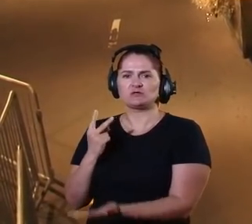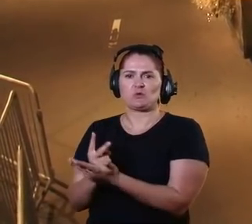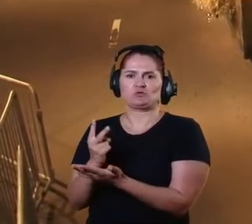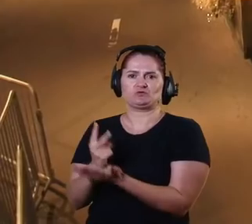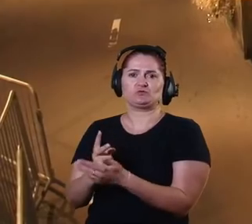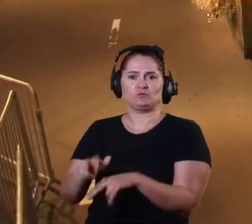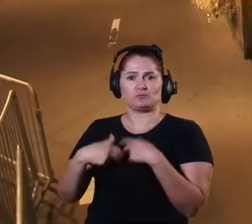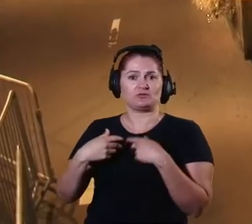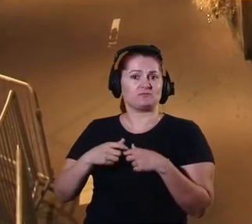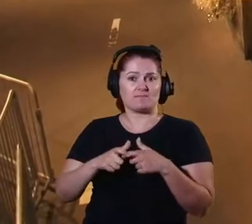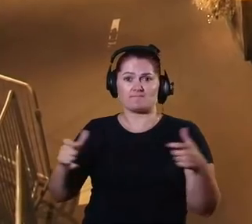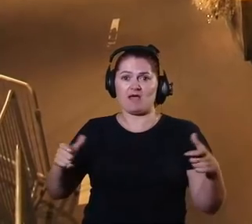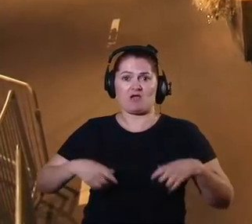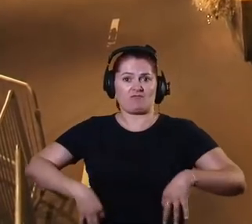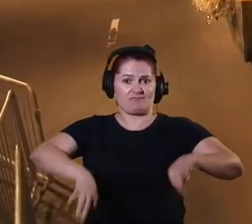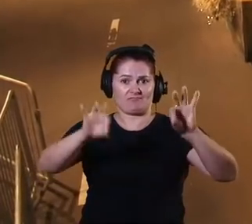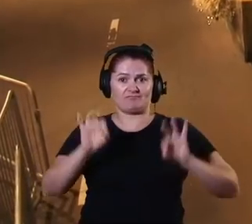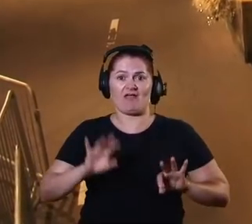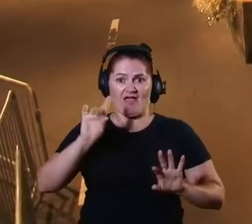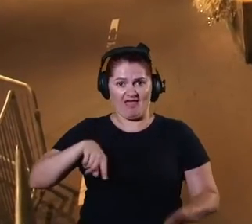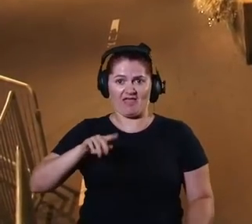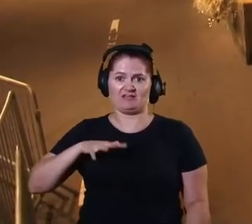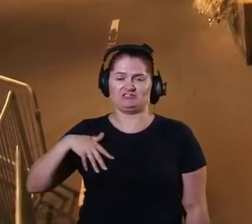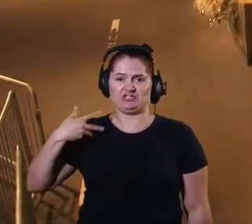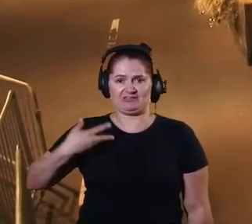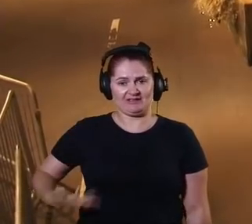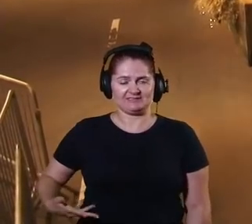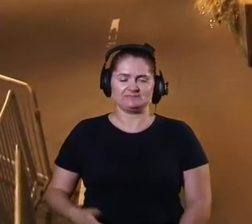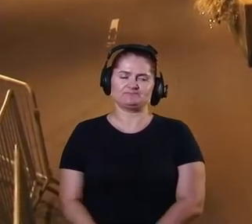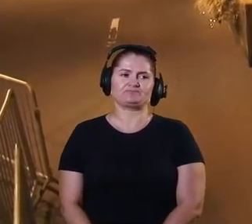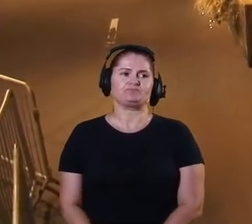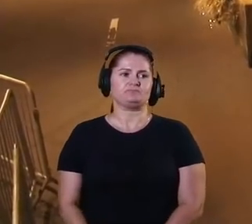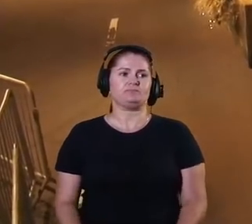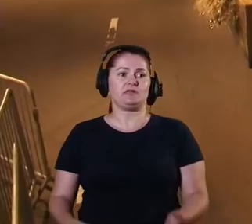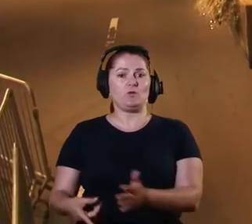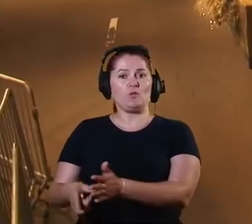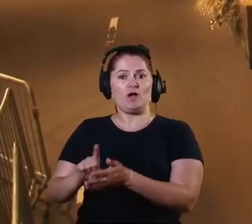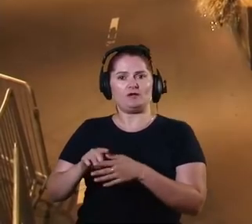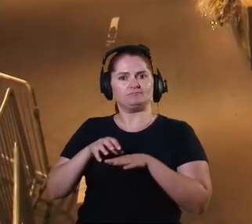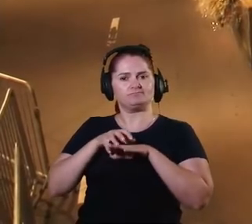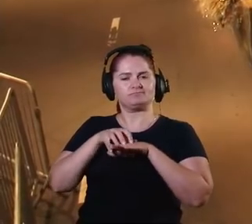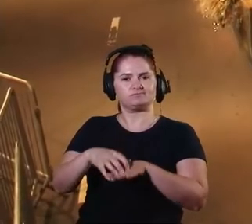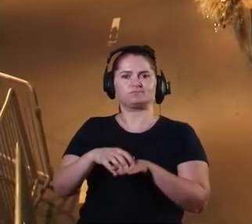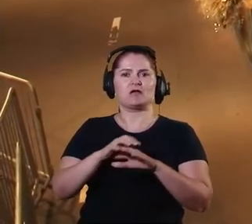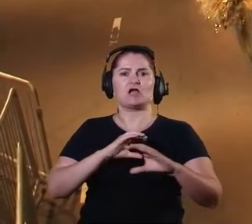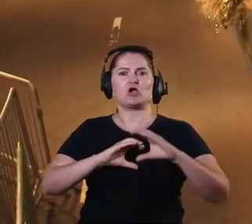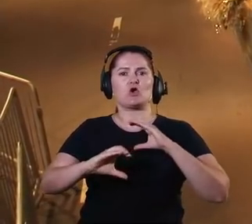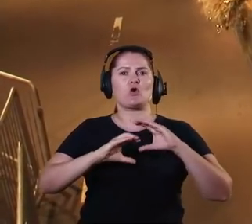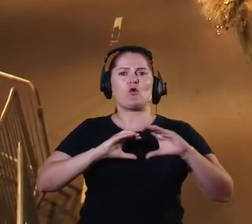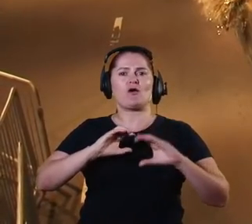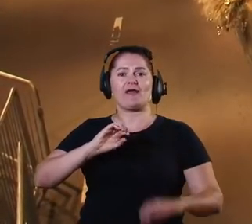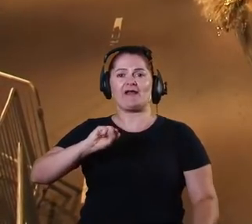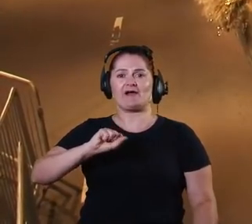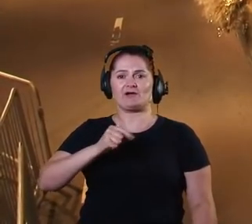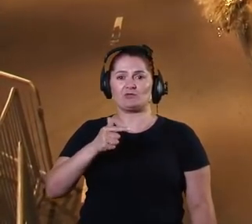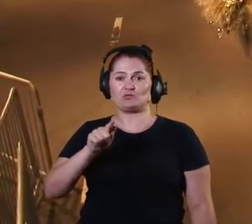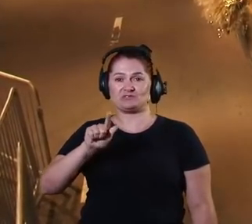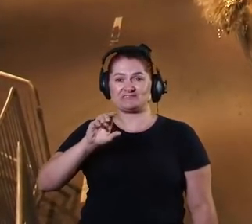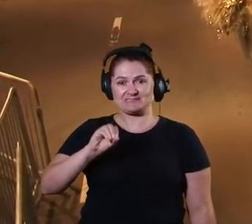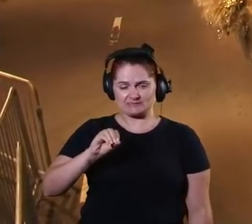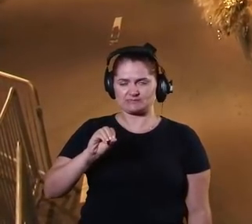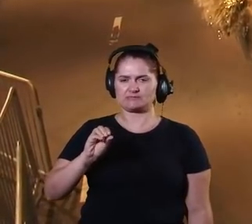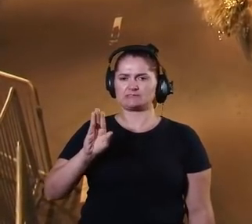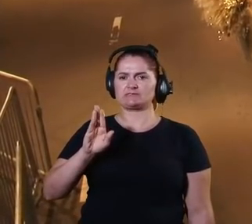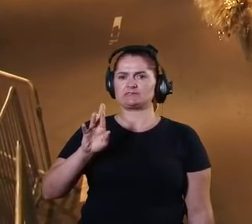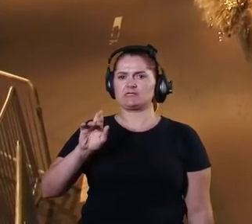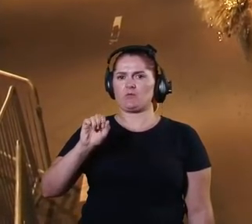eram a maioria xadrez, né? É, e tá o famoso, o carro que passou anteriormente, do Coral São Brás. Mas agora tem carro